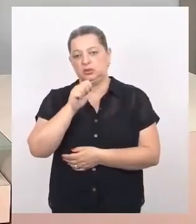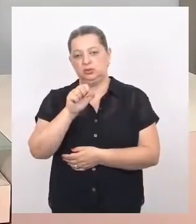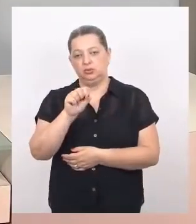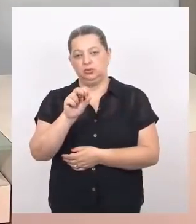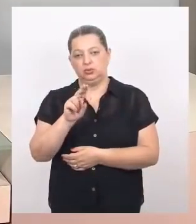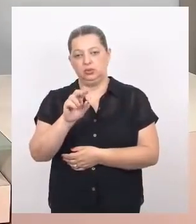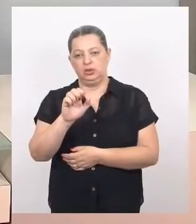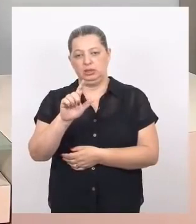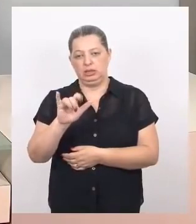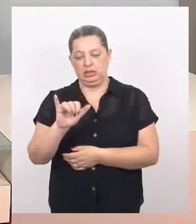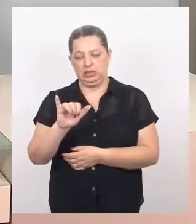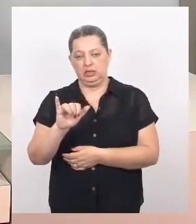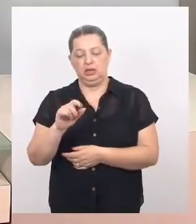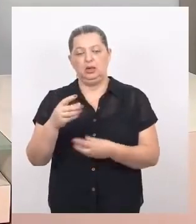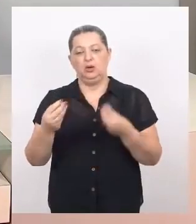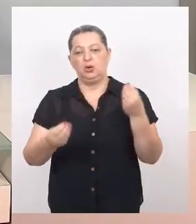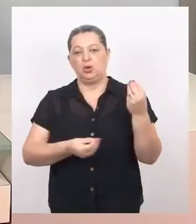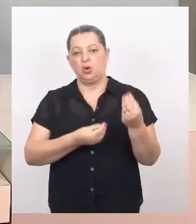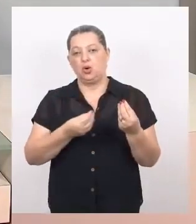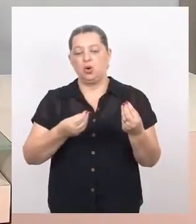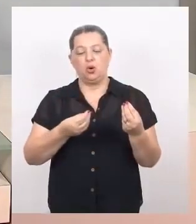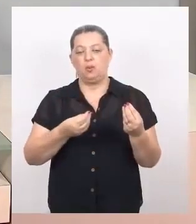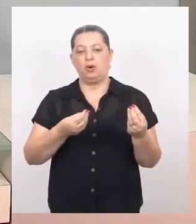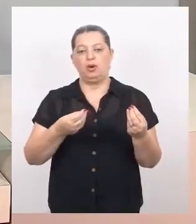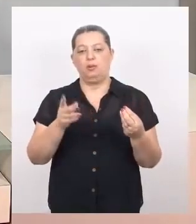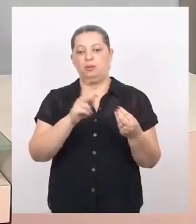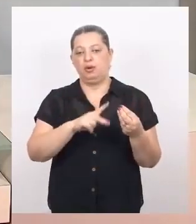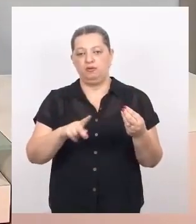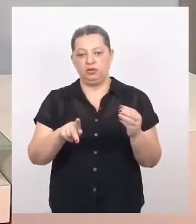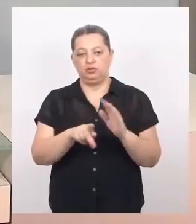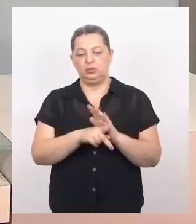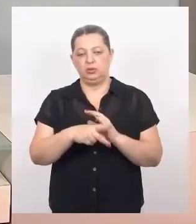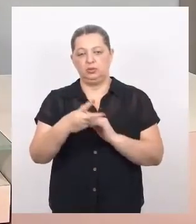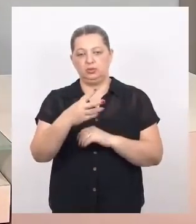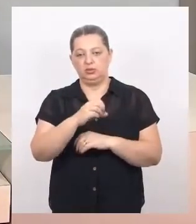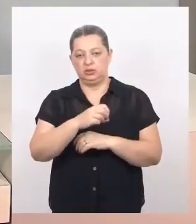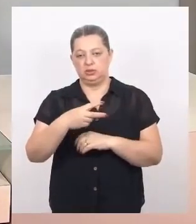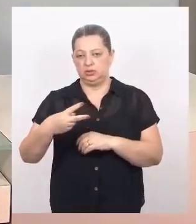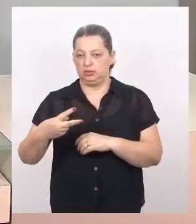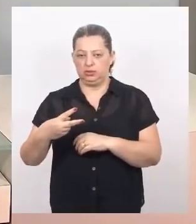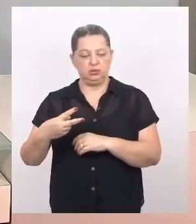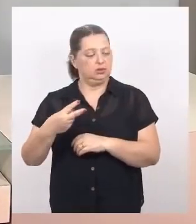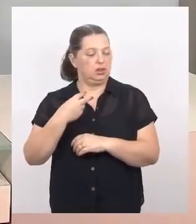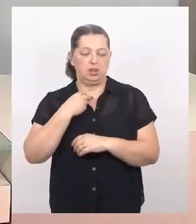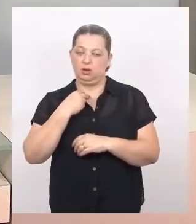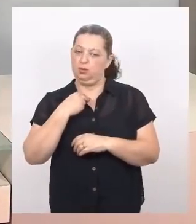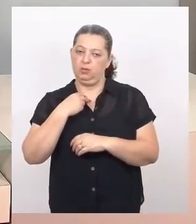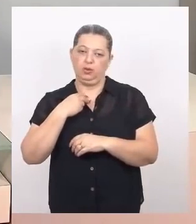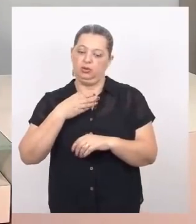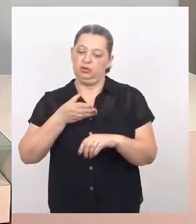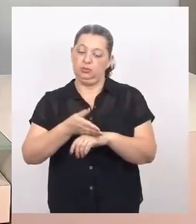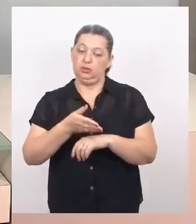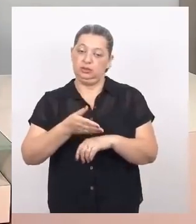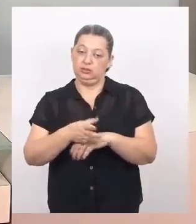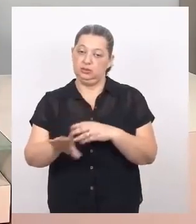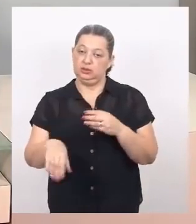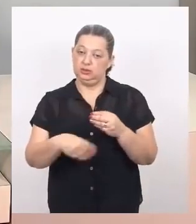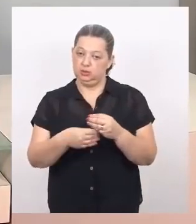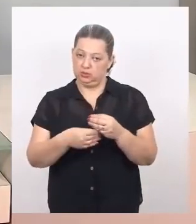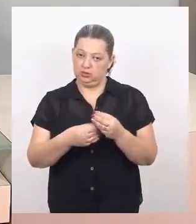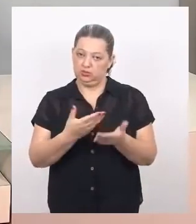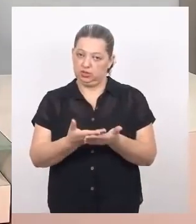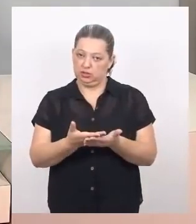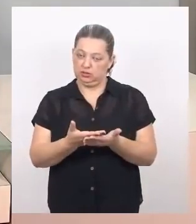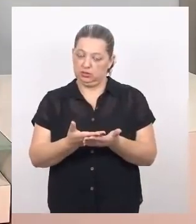da 202? O professor que for continuar afastado pela 202 não participa da atribuição. Docente que